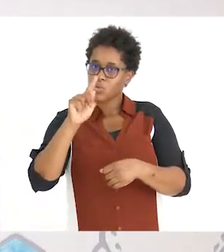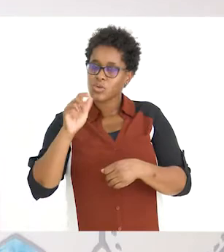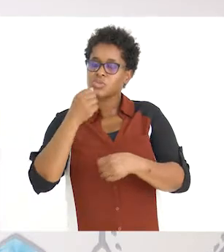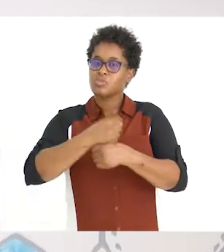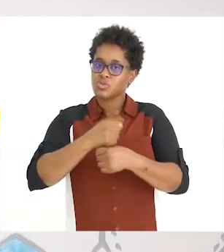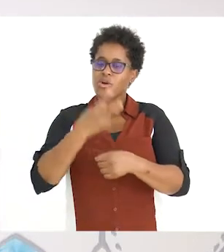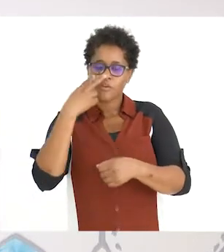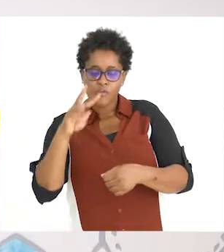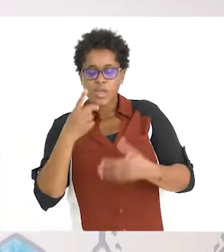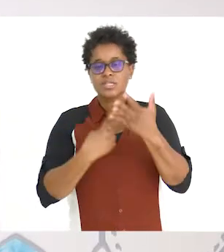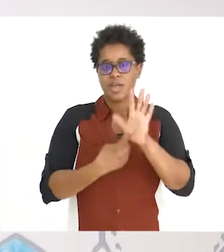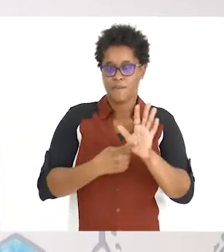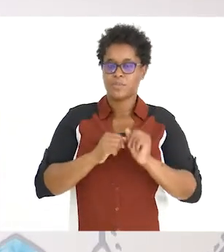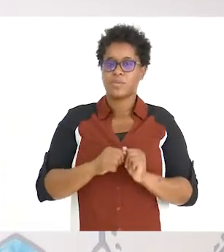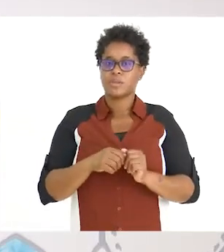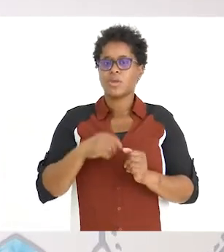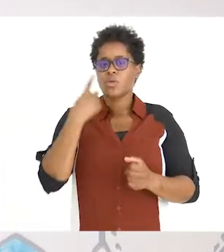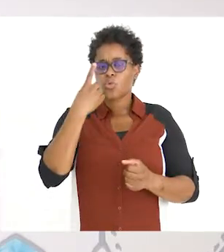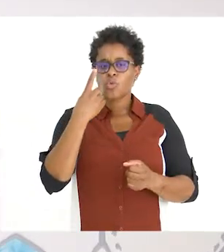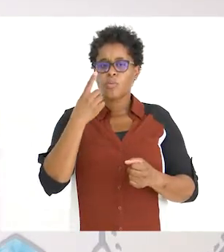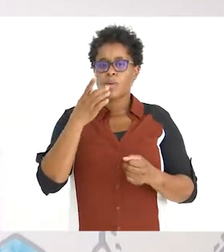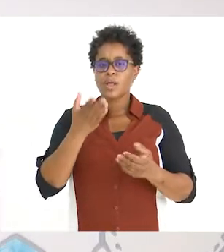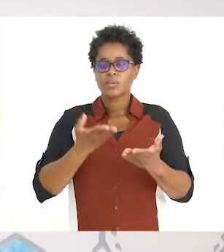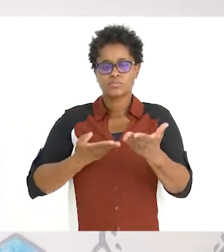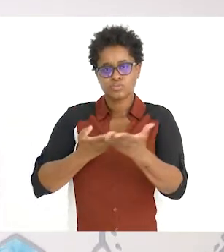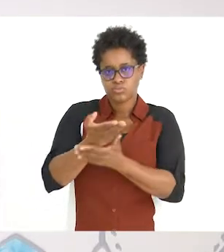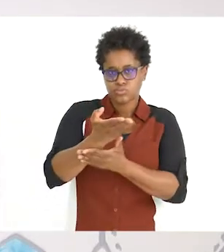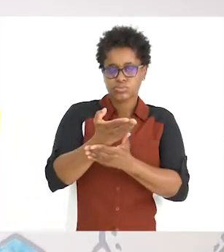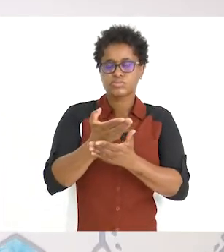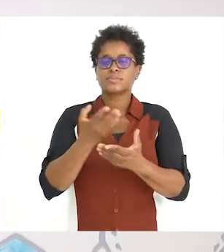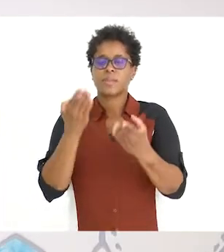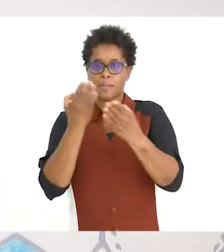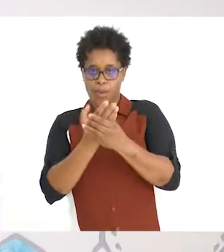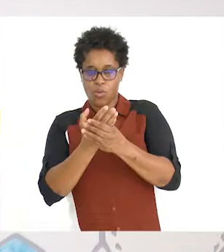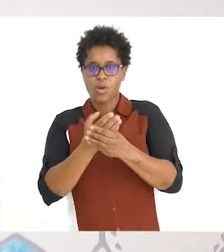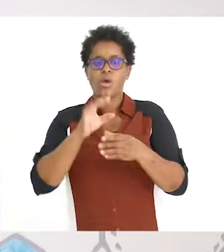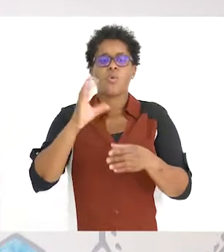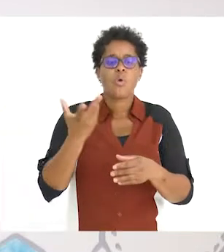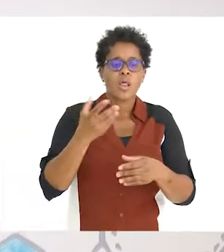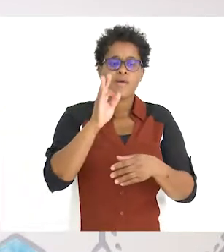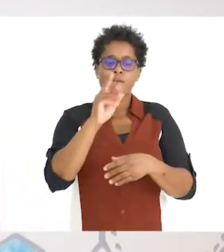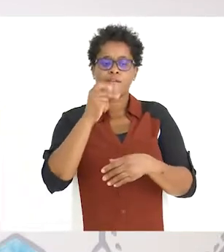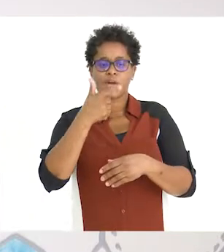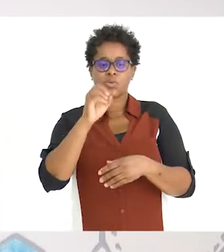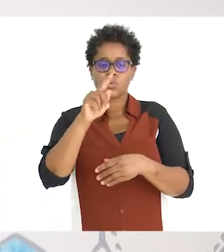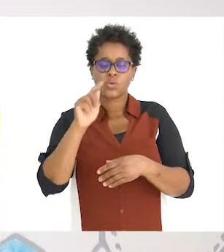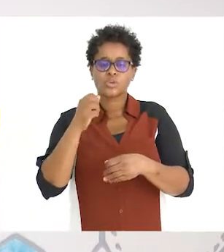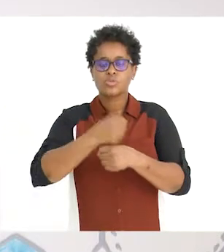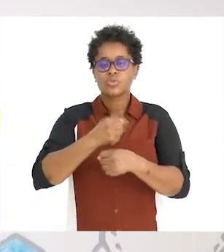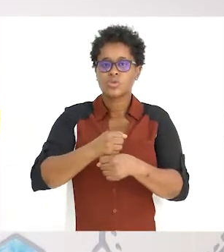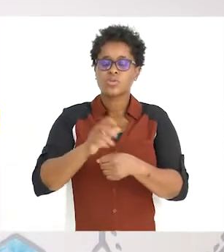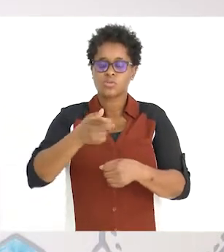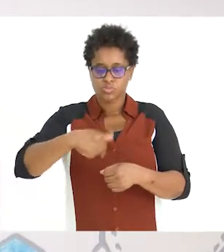ver um exemplo. Numa padaria, por exemplo, quais são os fatores de produção? Nós